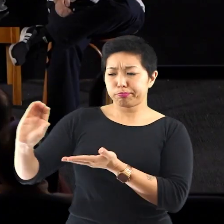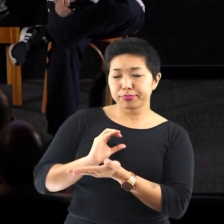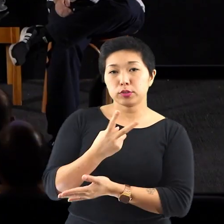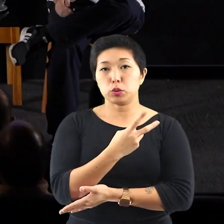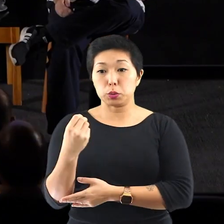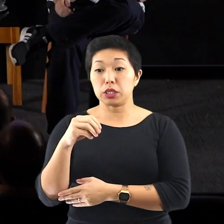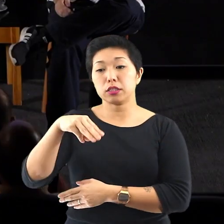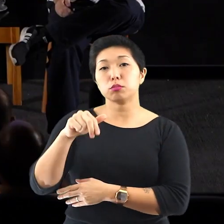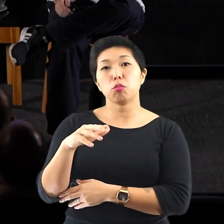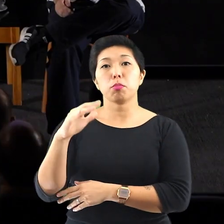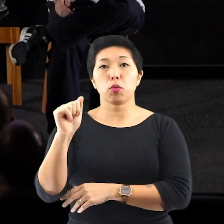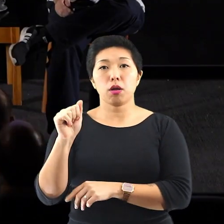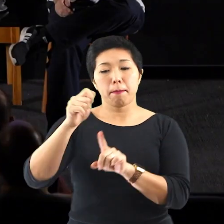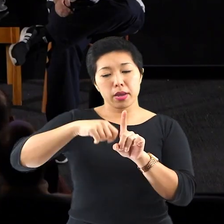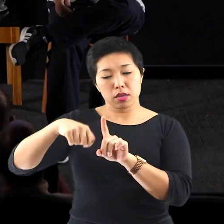e,